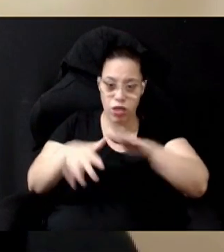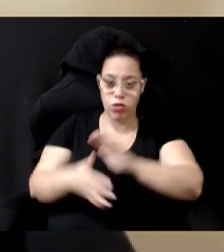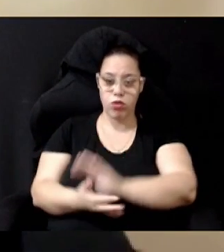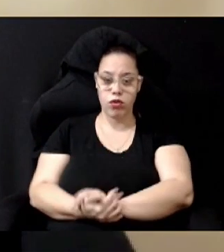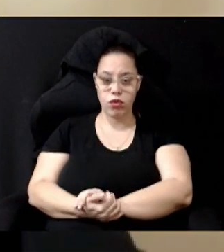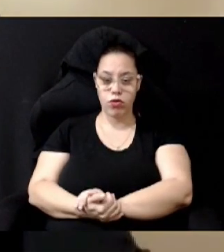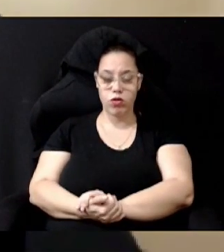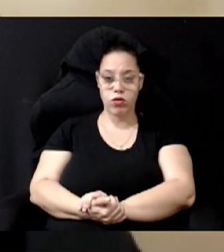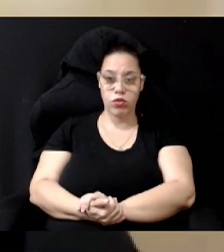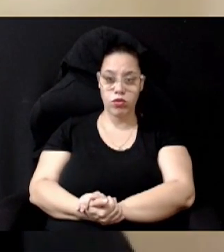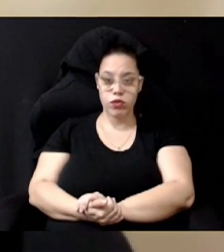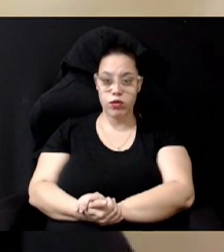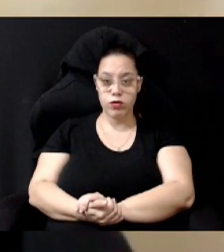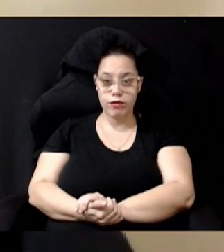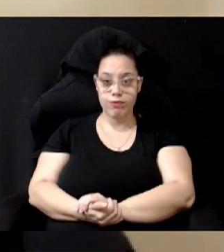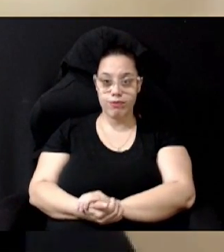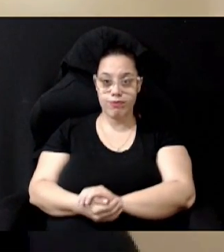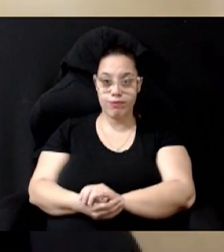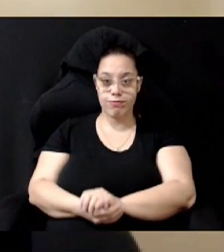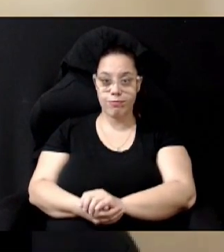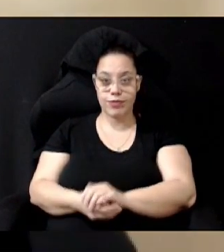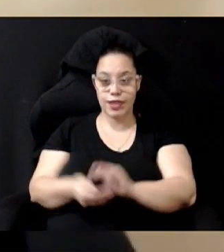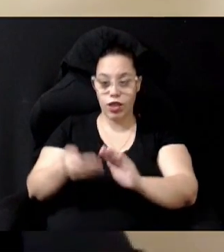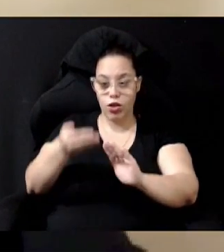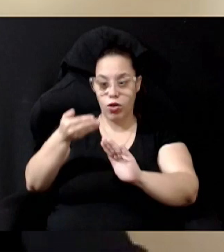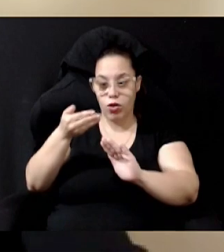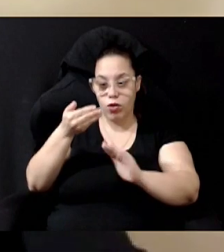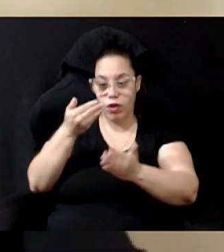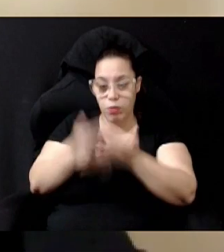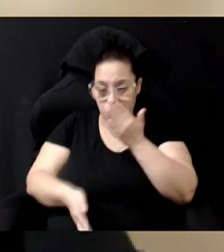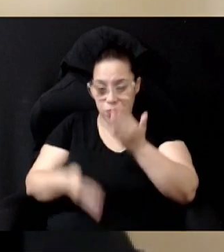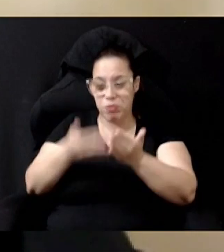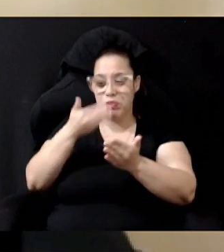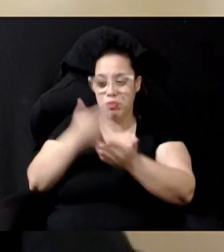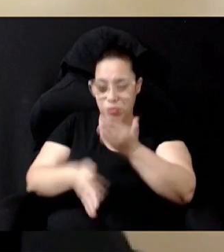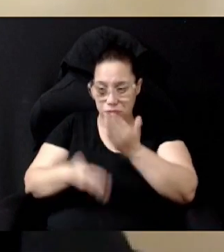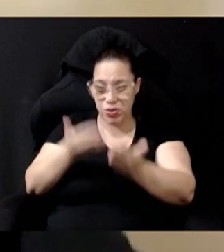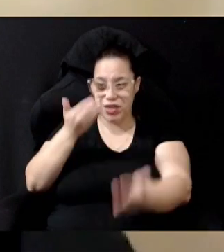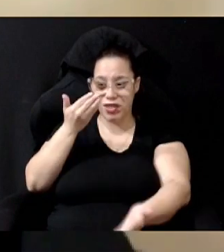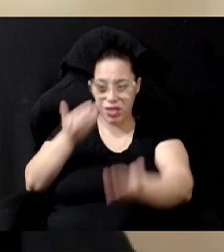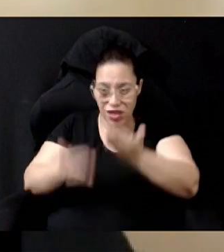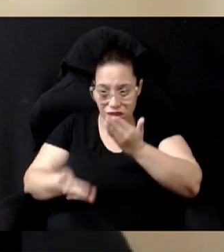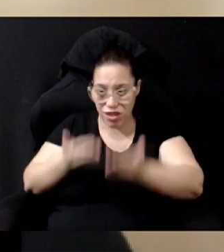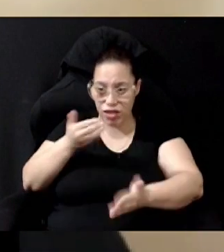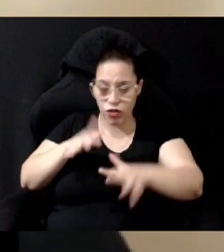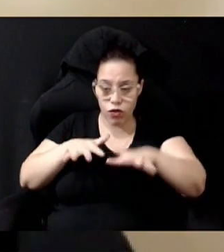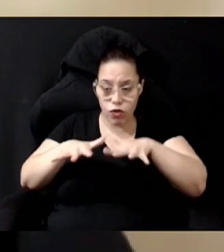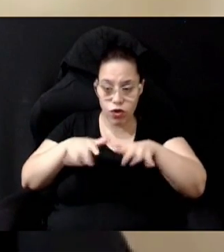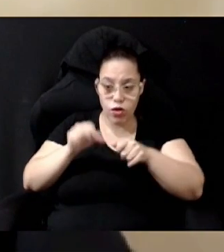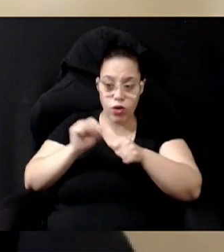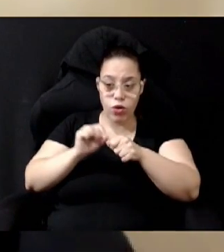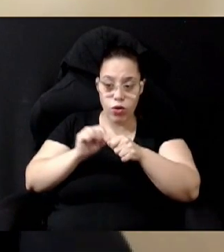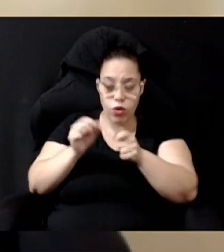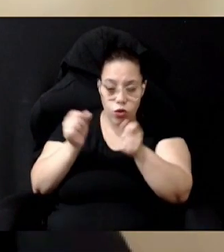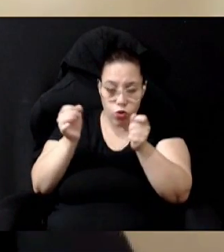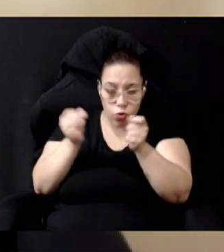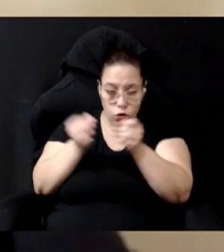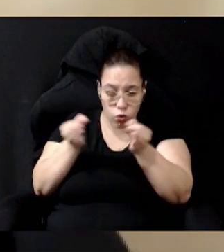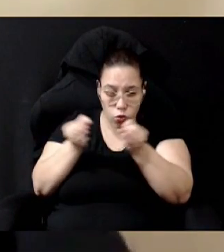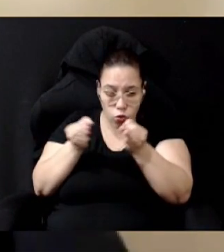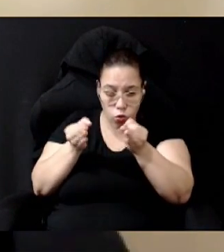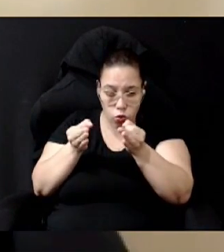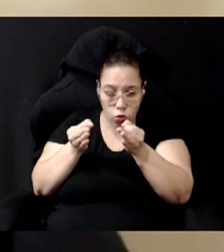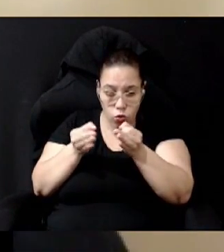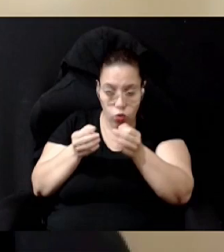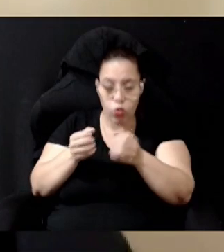do desequilíbrio dessa capacidade de fazer esse movimento tão fino, refinado e preciso como você está